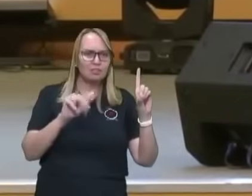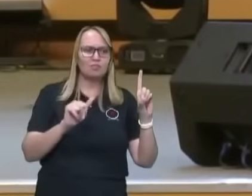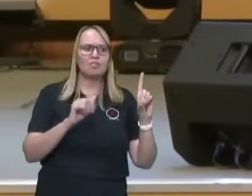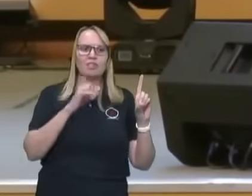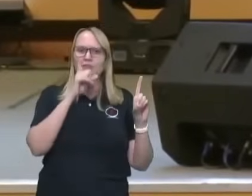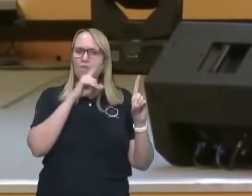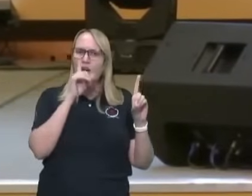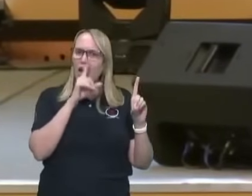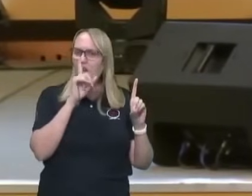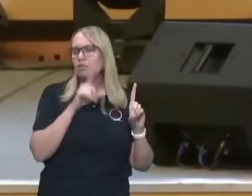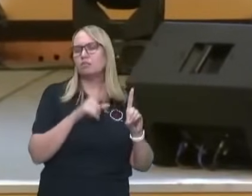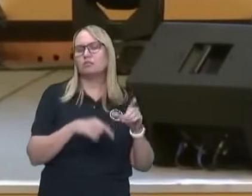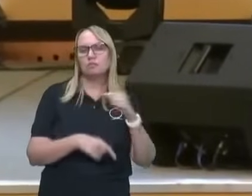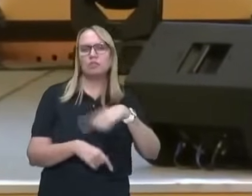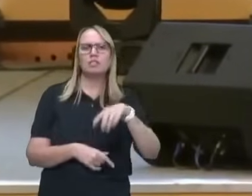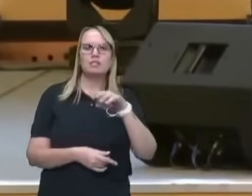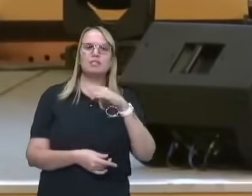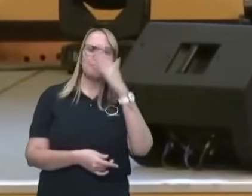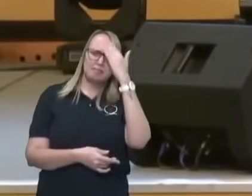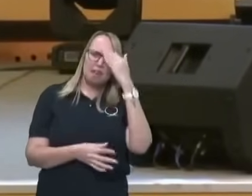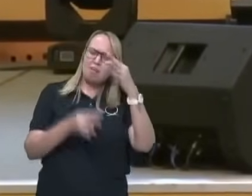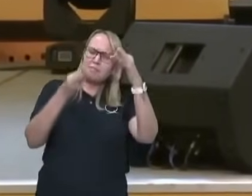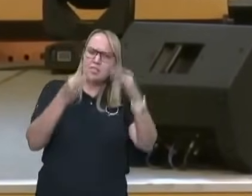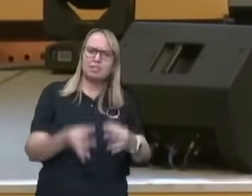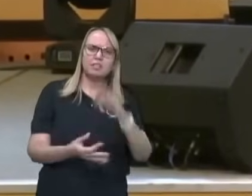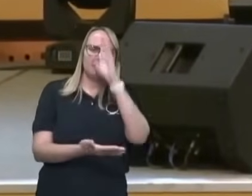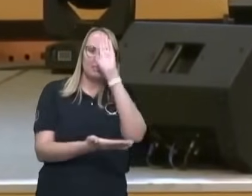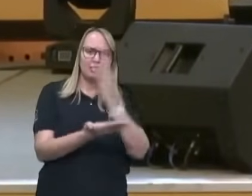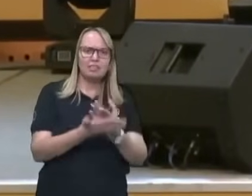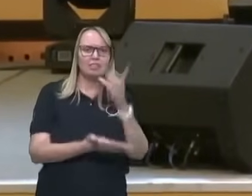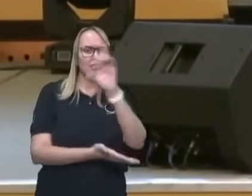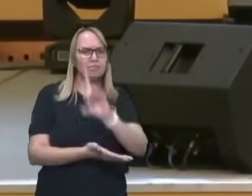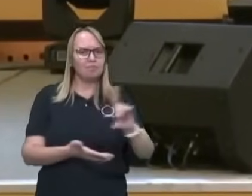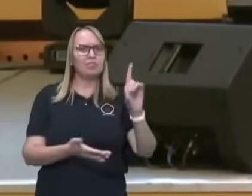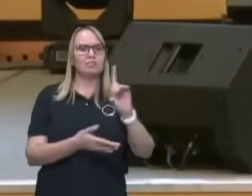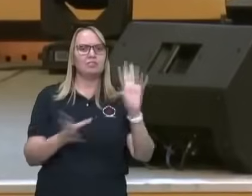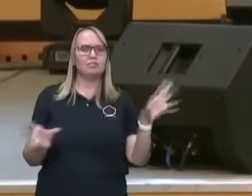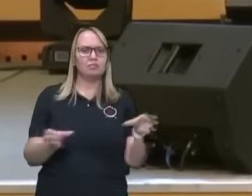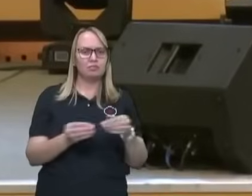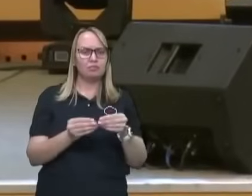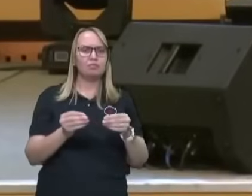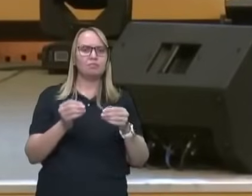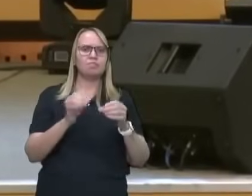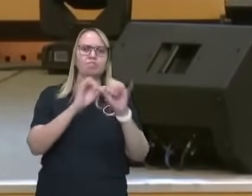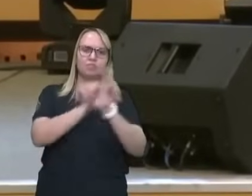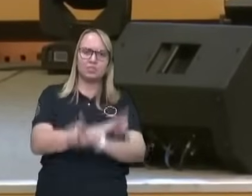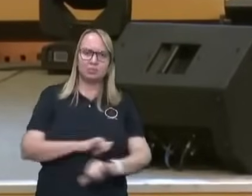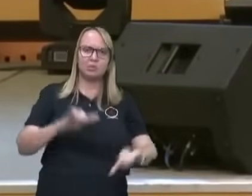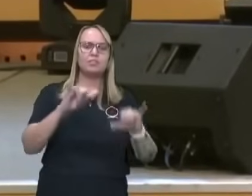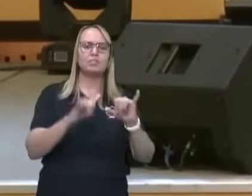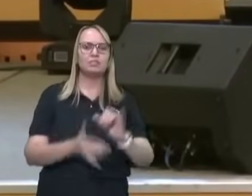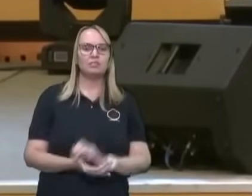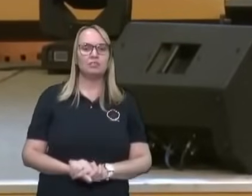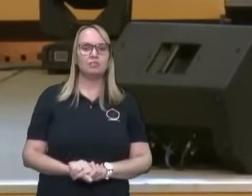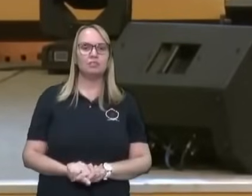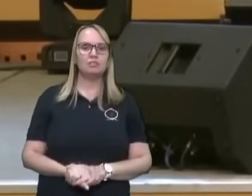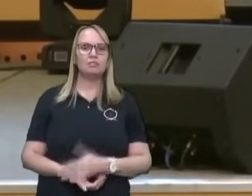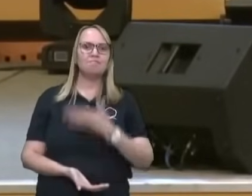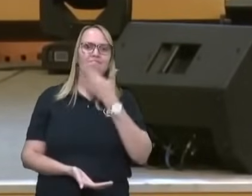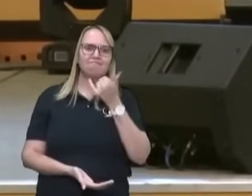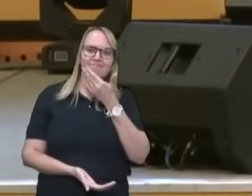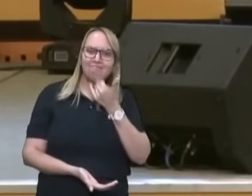em quem você crê. Você é feliz. E querido, eu termino dizendo para você, vale a